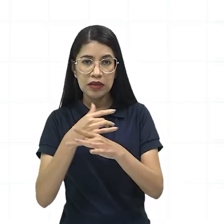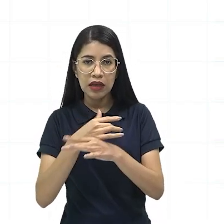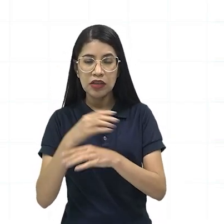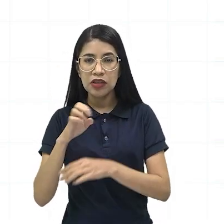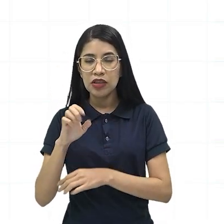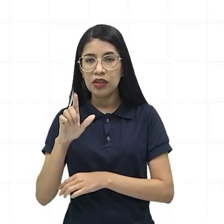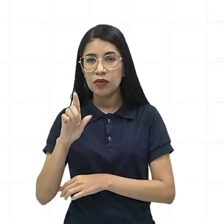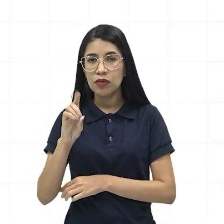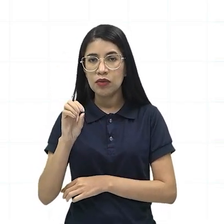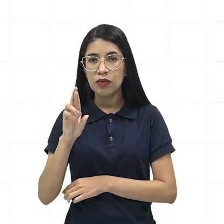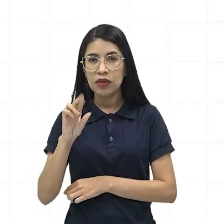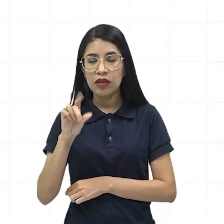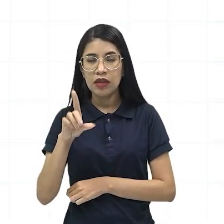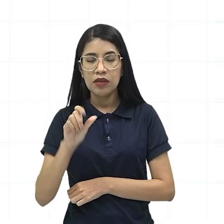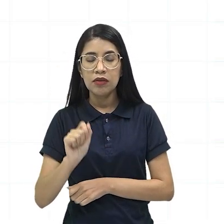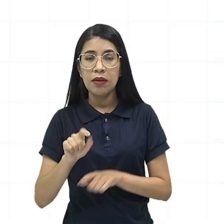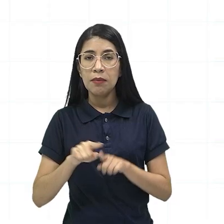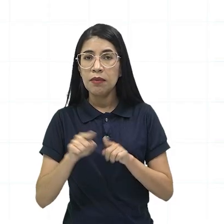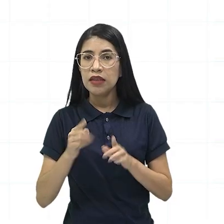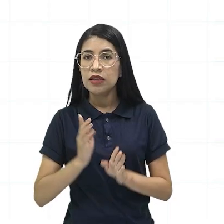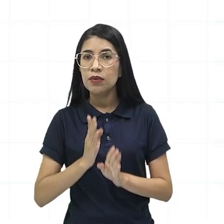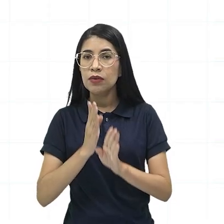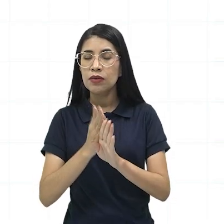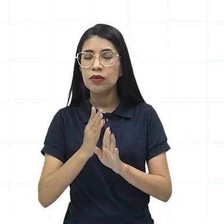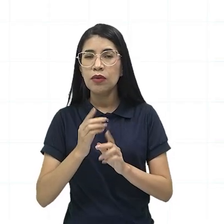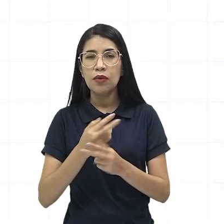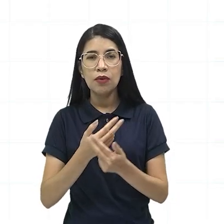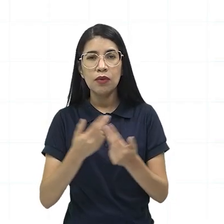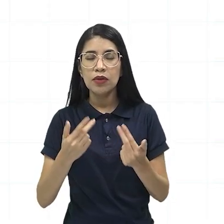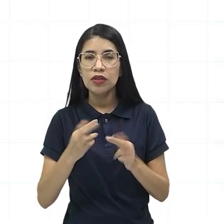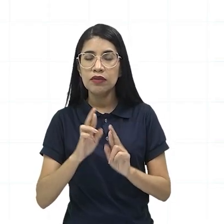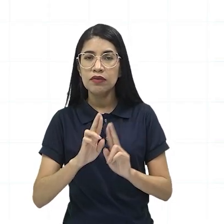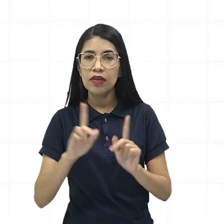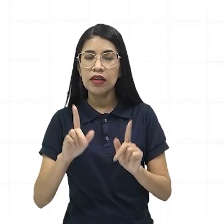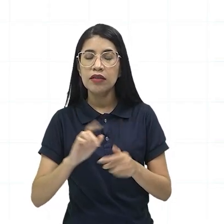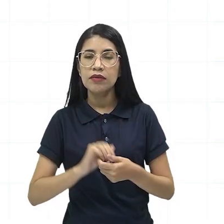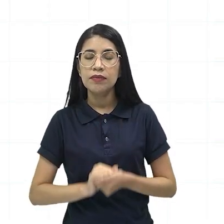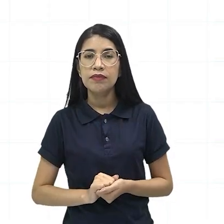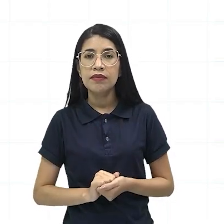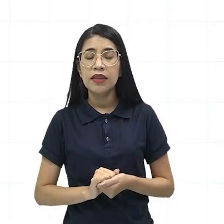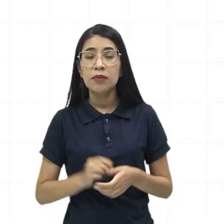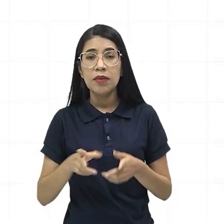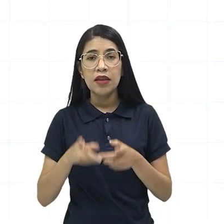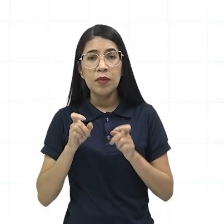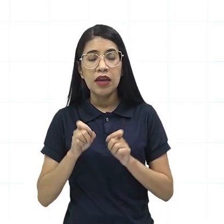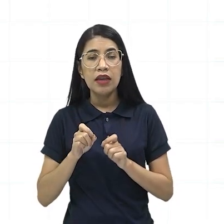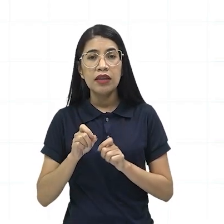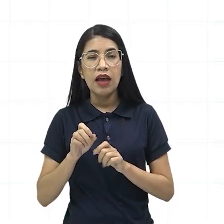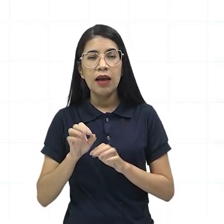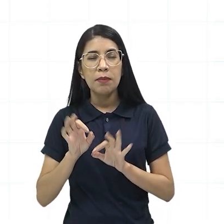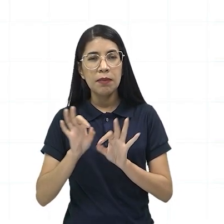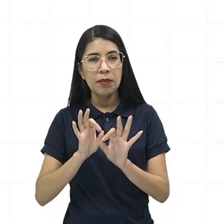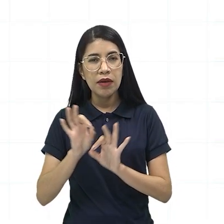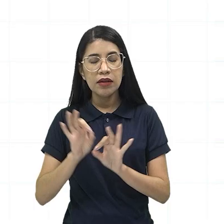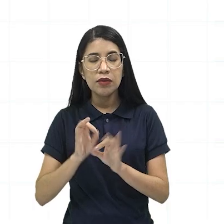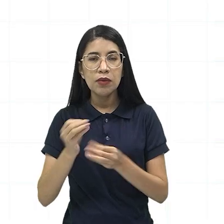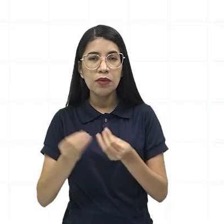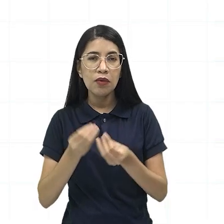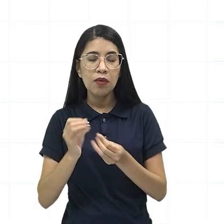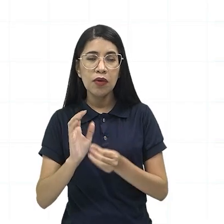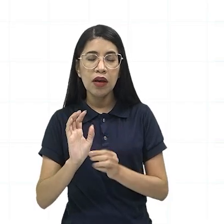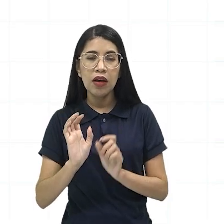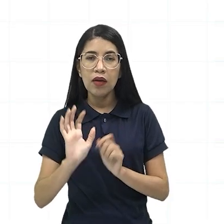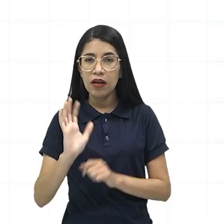que encontramos foi muito mais emocionante. Então observe que a gente tem aí, preparando o leitor, dá esse suspense sobre o que vai